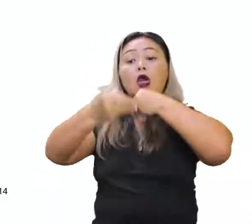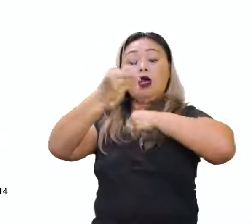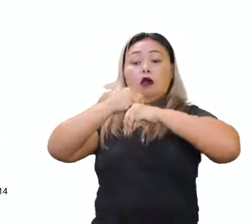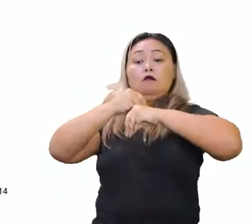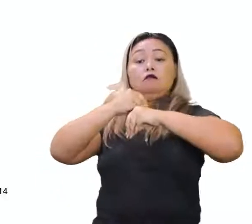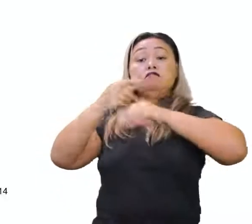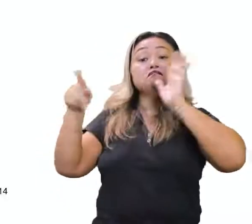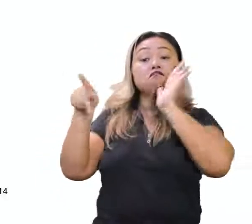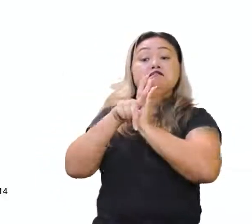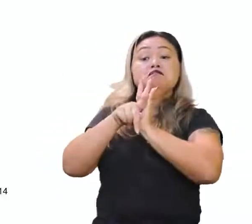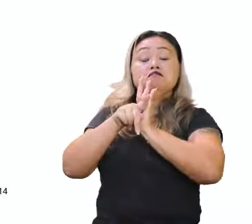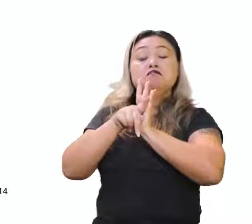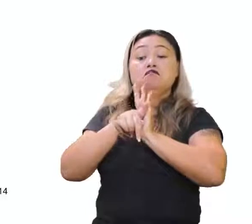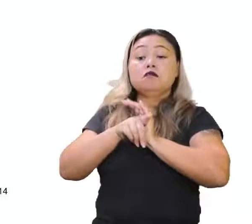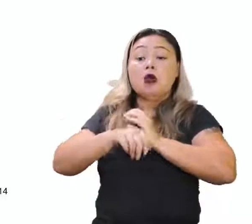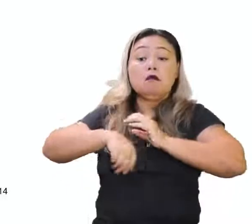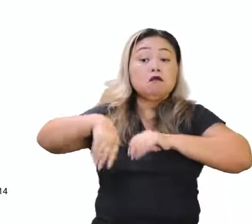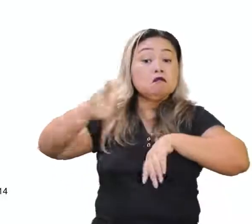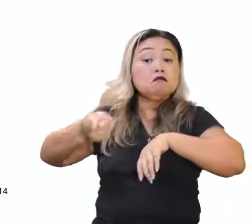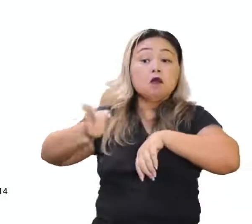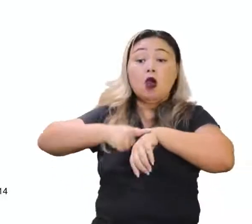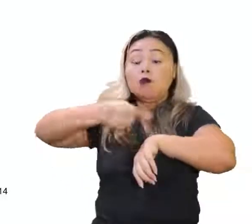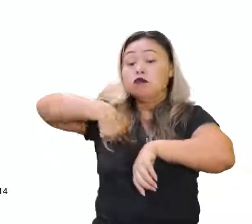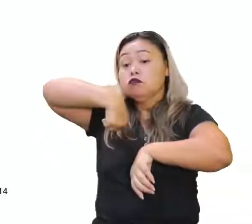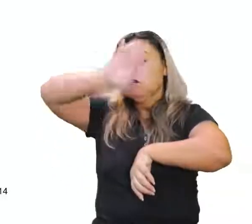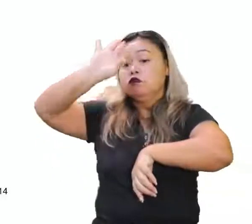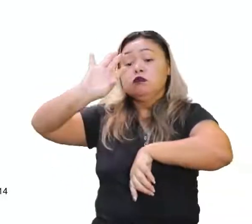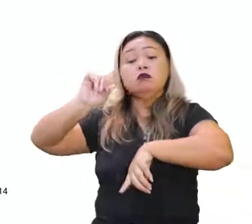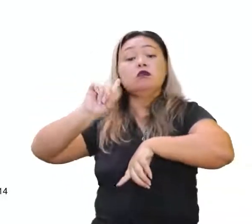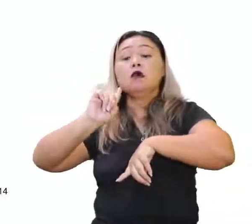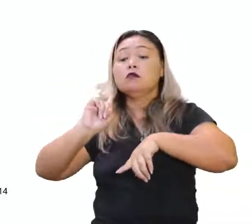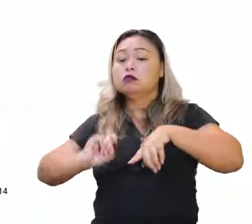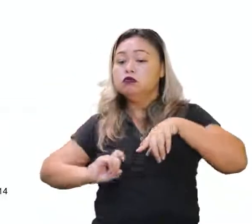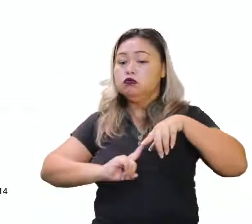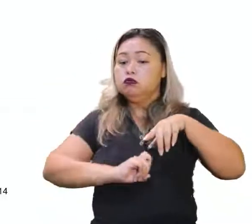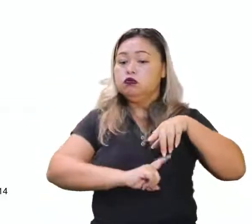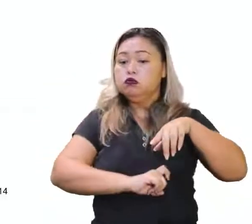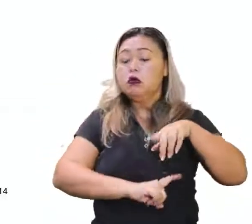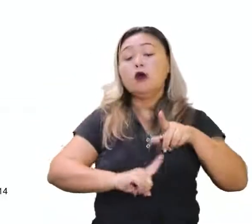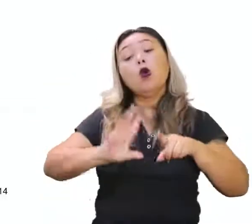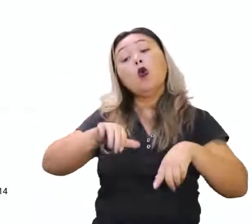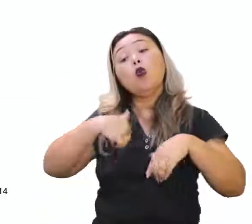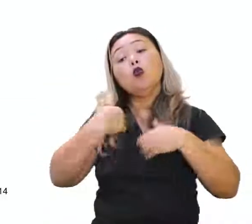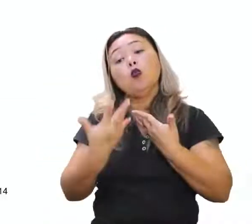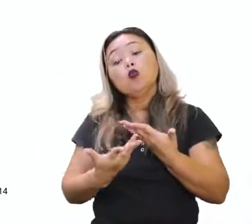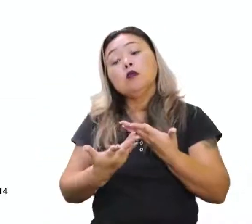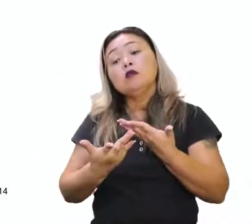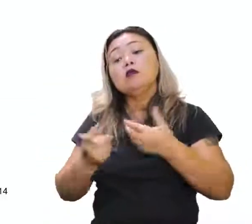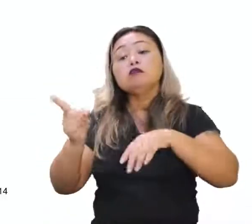ingesta do verme, aumentando o número populacional de verme, ou então